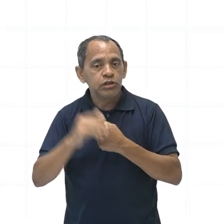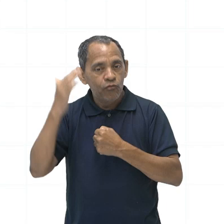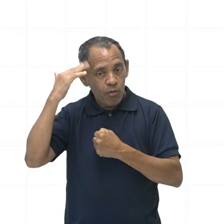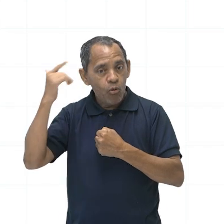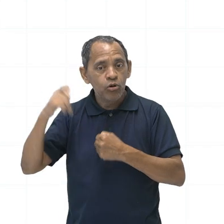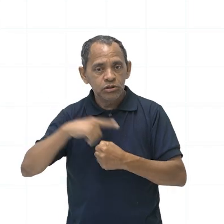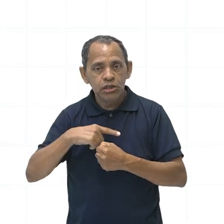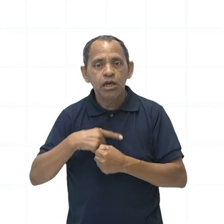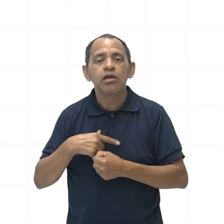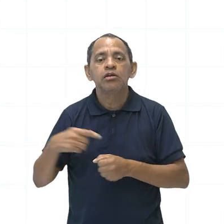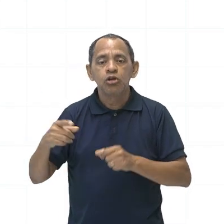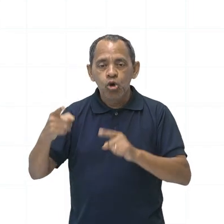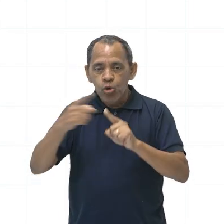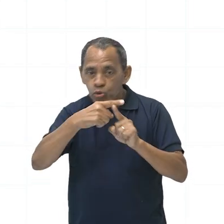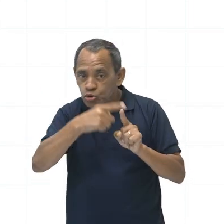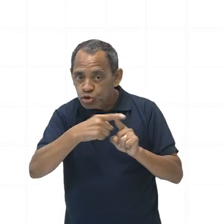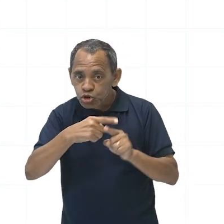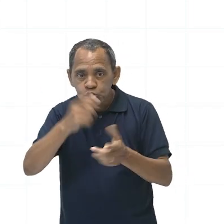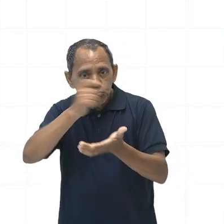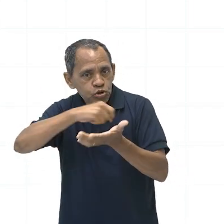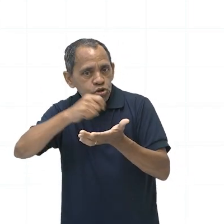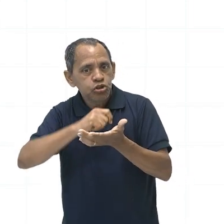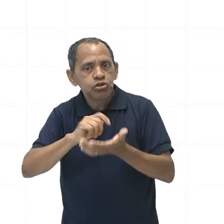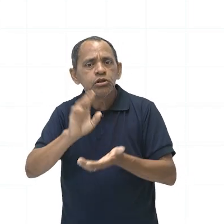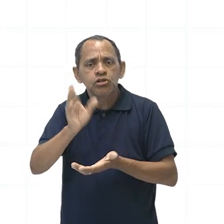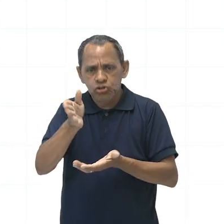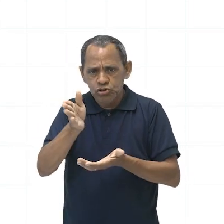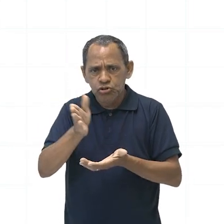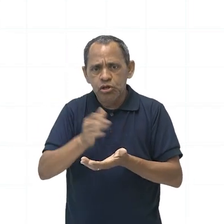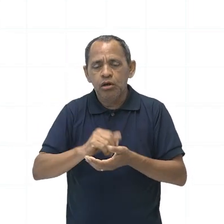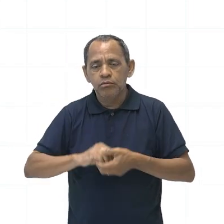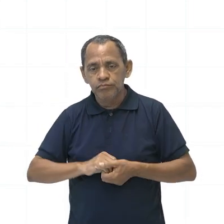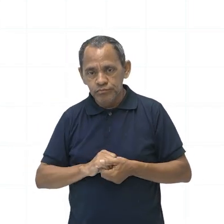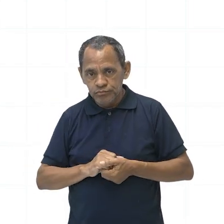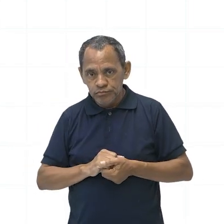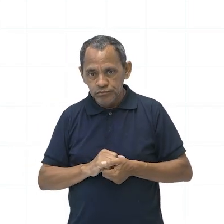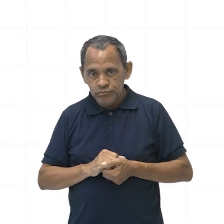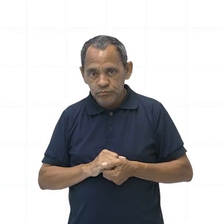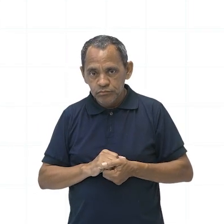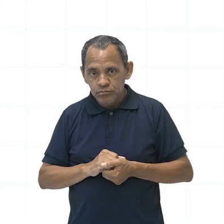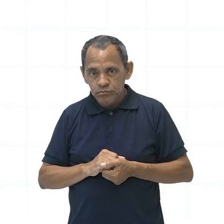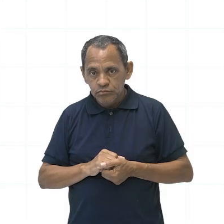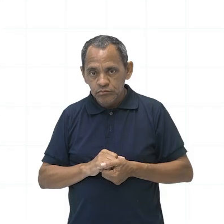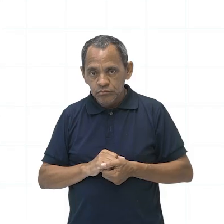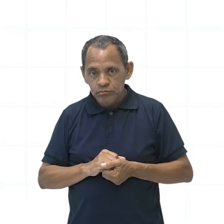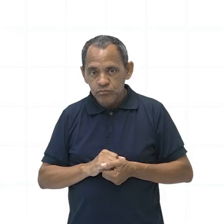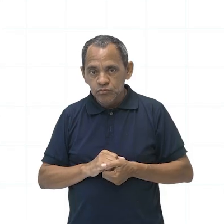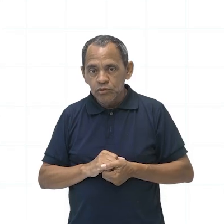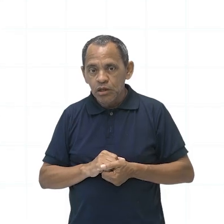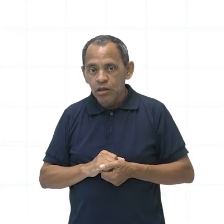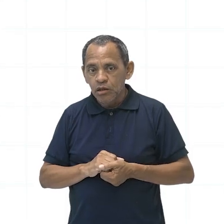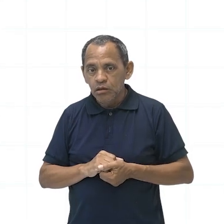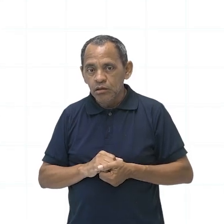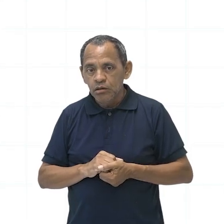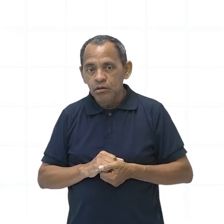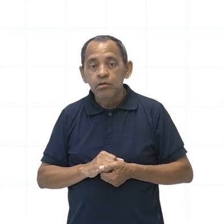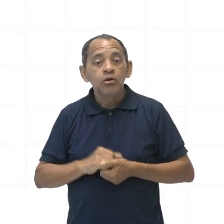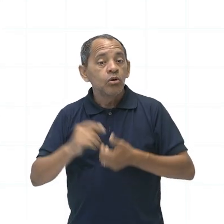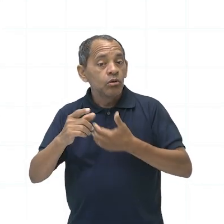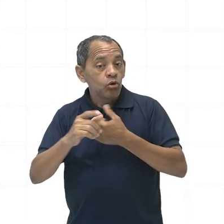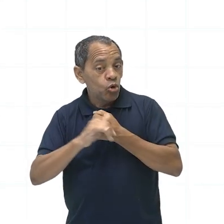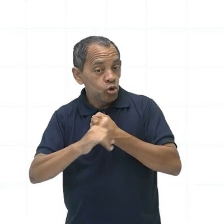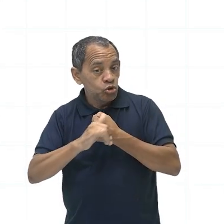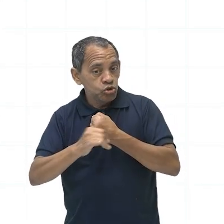bem definido, e isso pode ser levado em consideração no momento da elaboração da crônica. Por exemplo, há um cronista muito famoso chamado